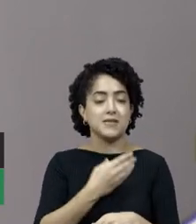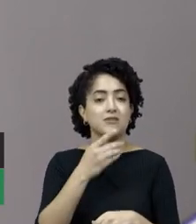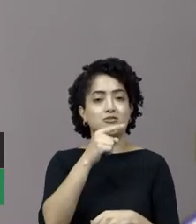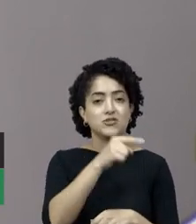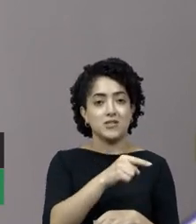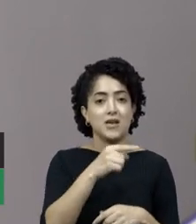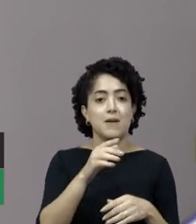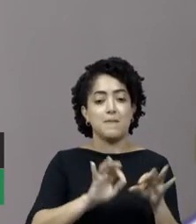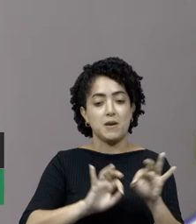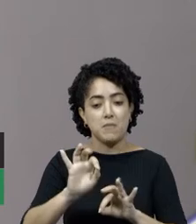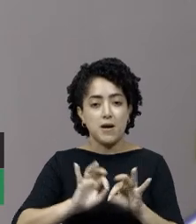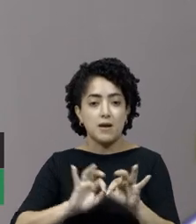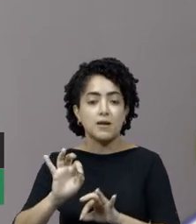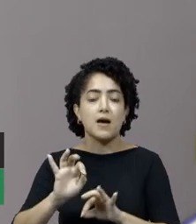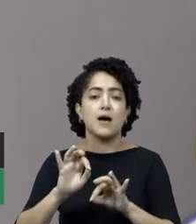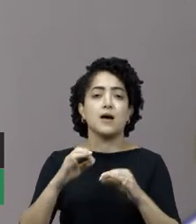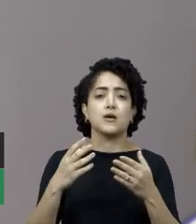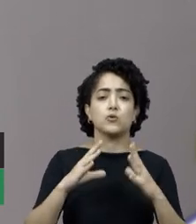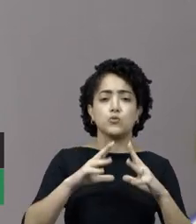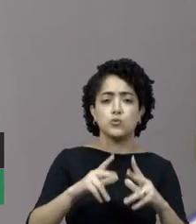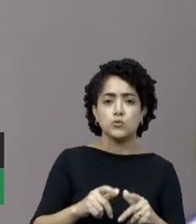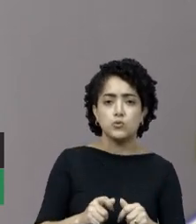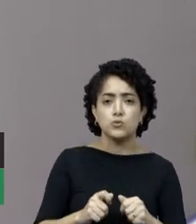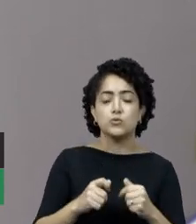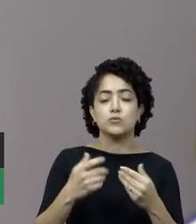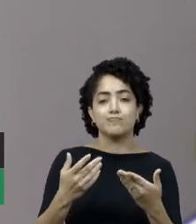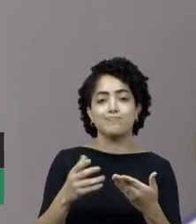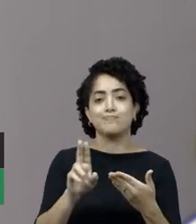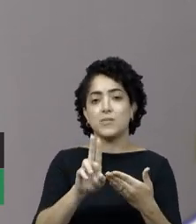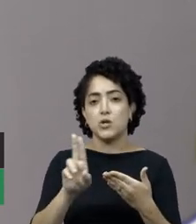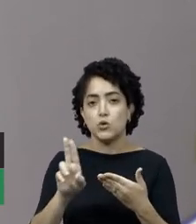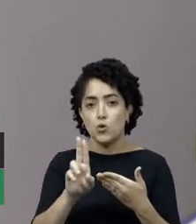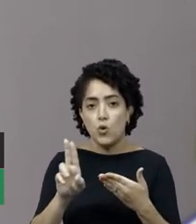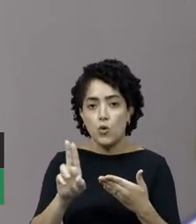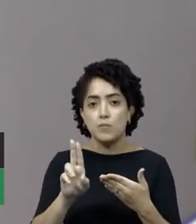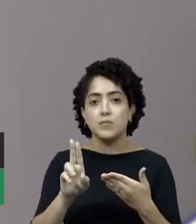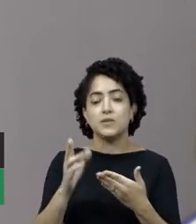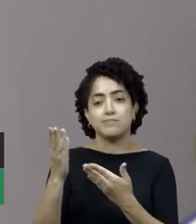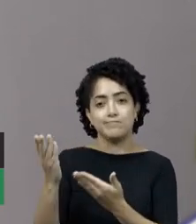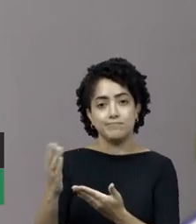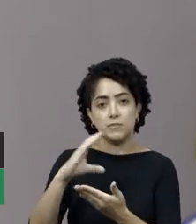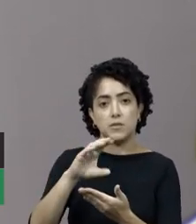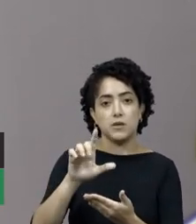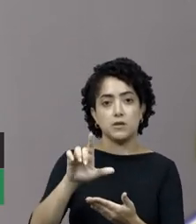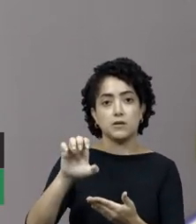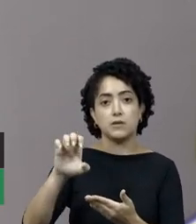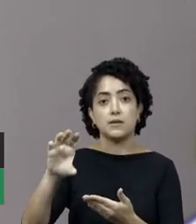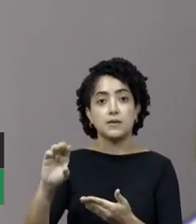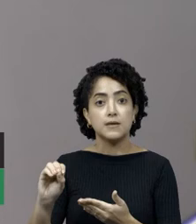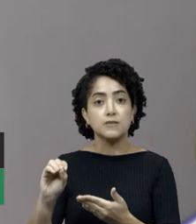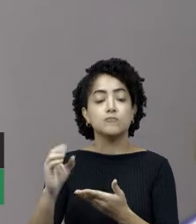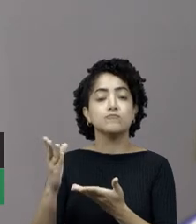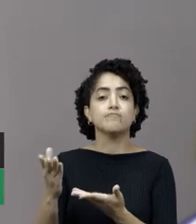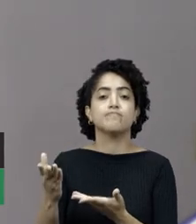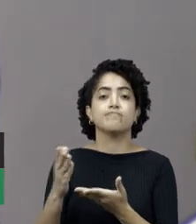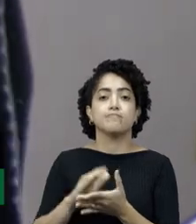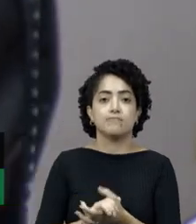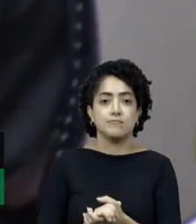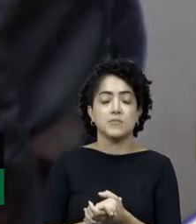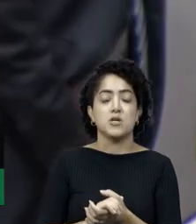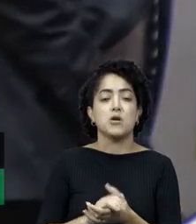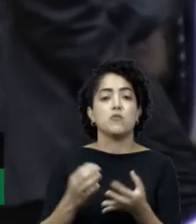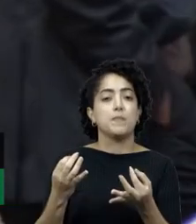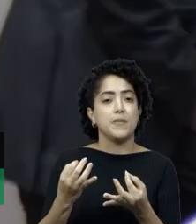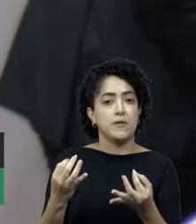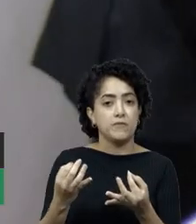que prepararam todo o cerimonial, em nome da nossa querida Cléo, dizer que foi perfeito,